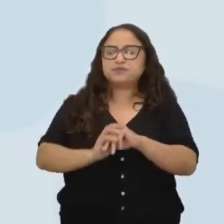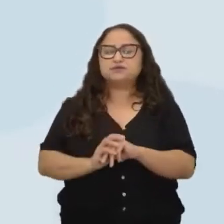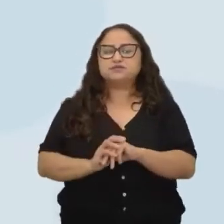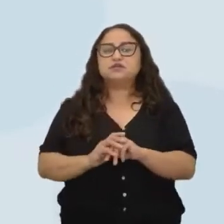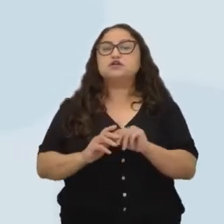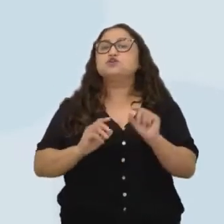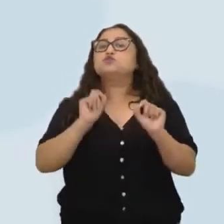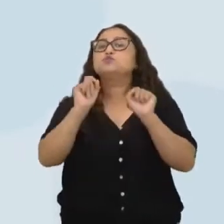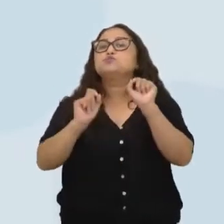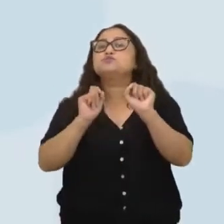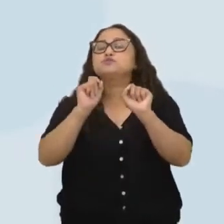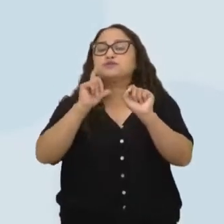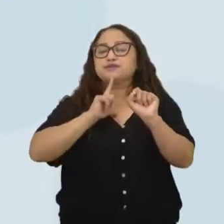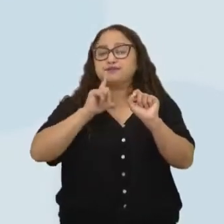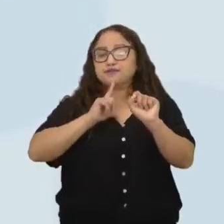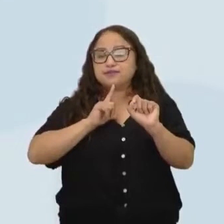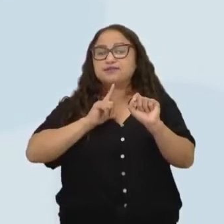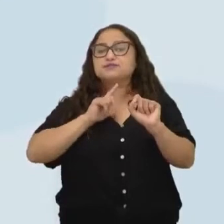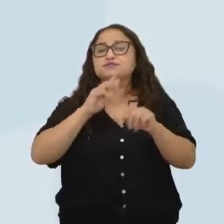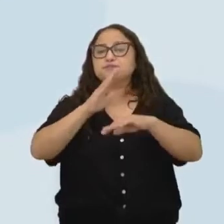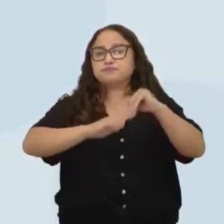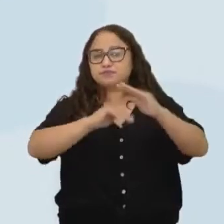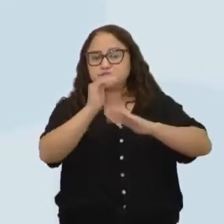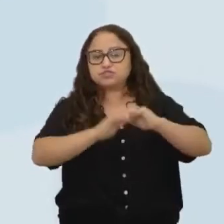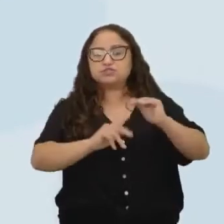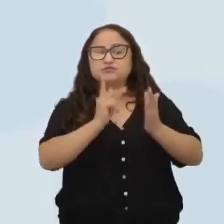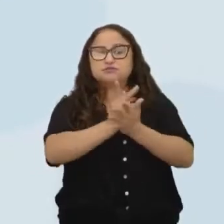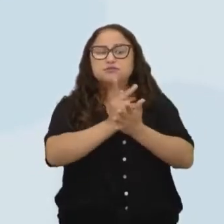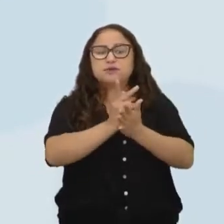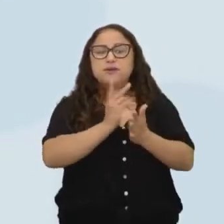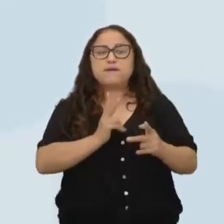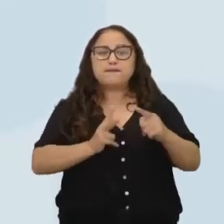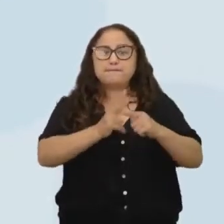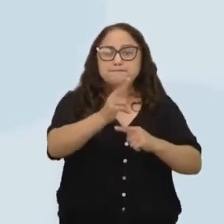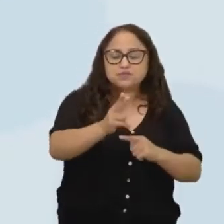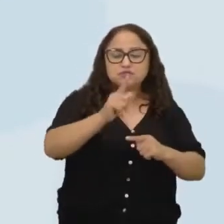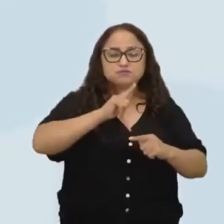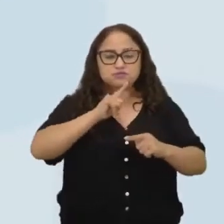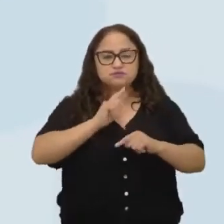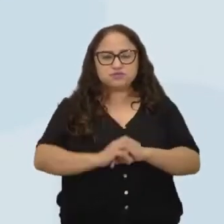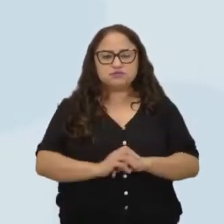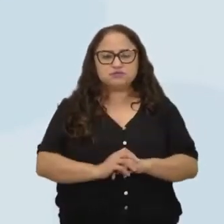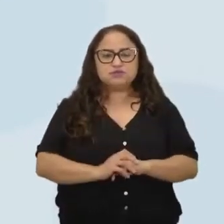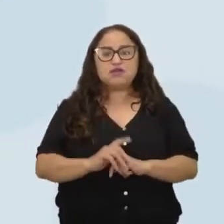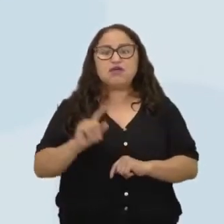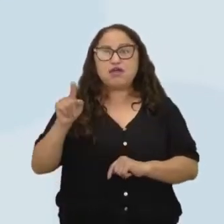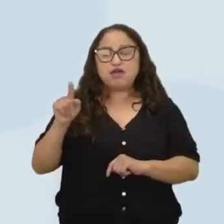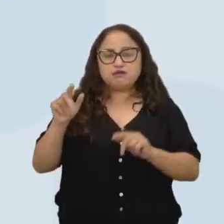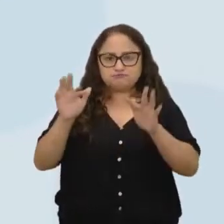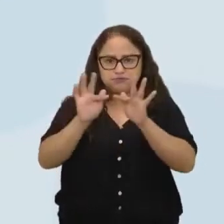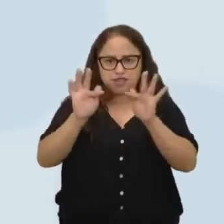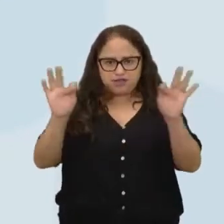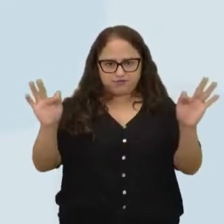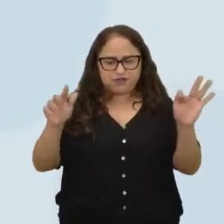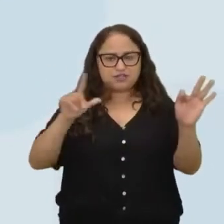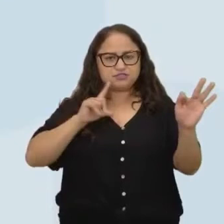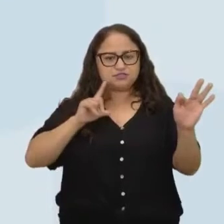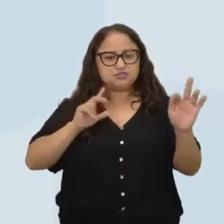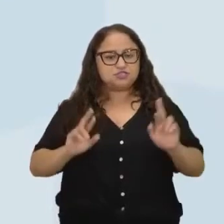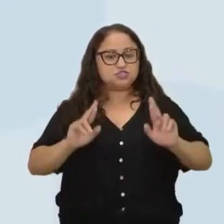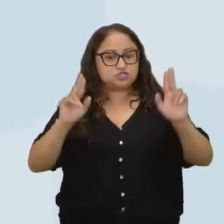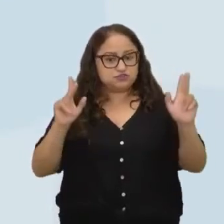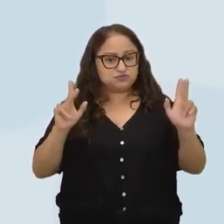praticante consiga sustentar o ritmo sem interrupção. A oração terá o sentido alterado, não vai ter o mesmo sentido,